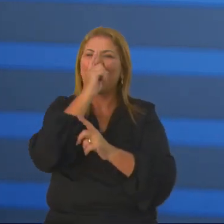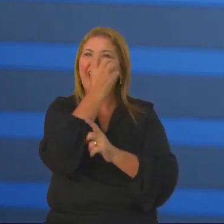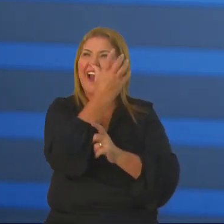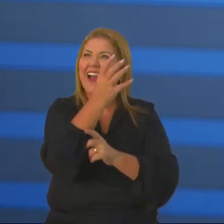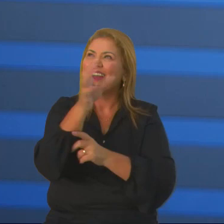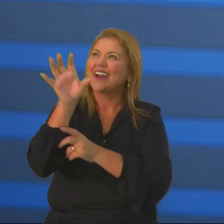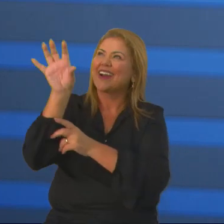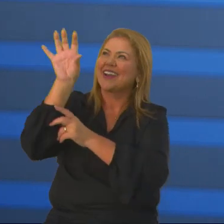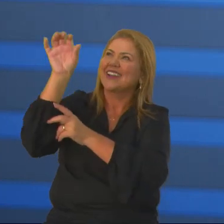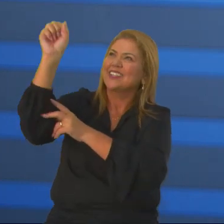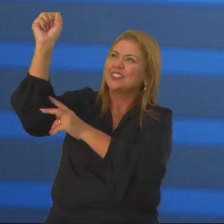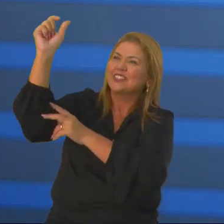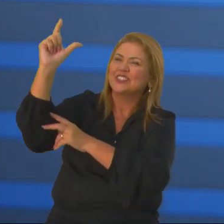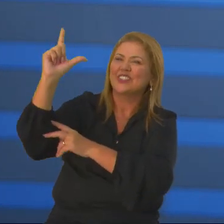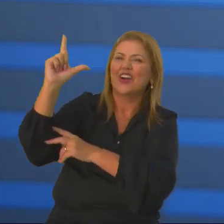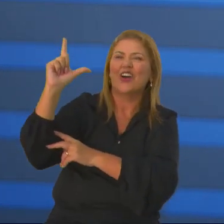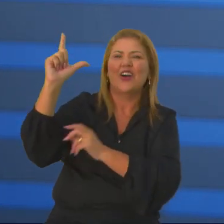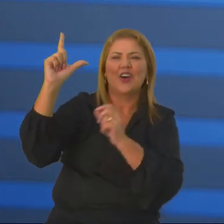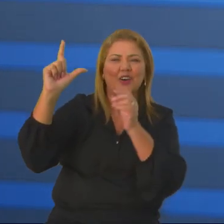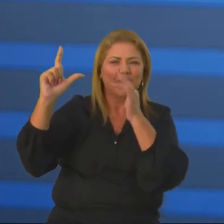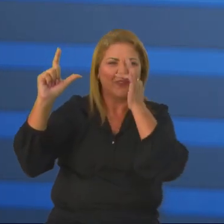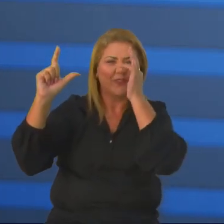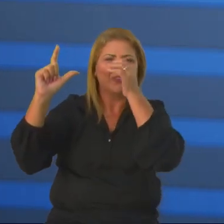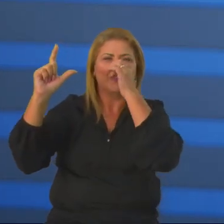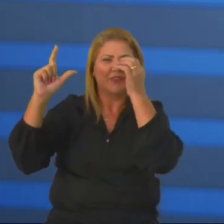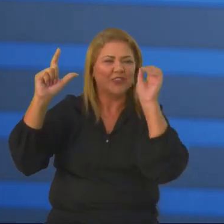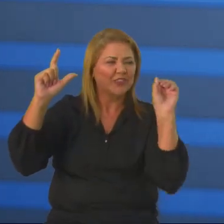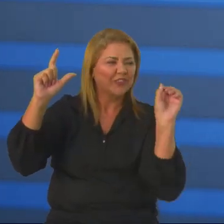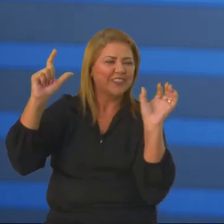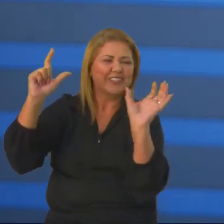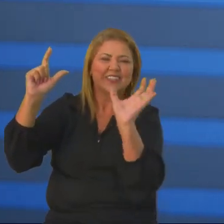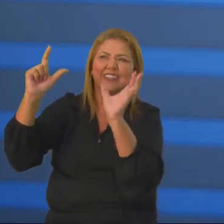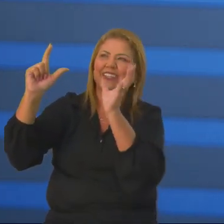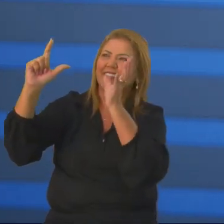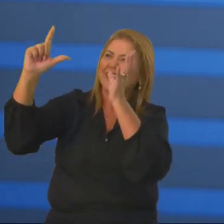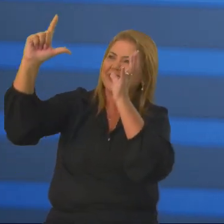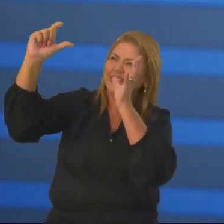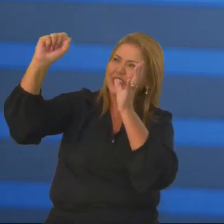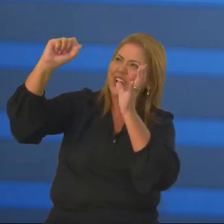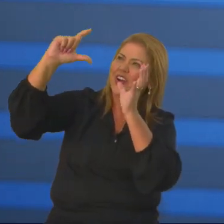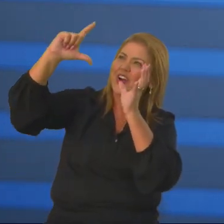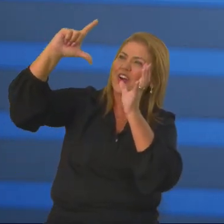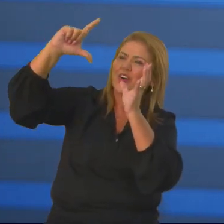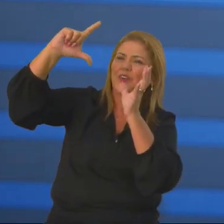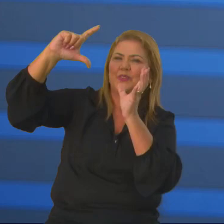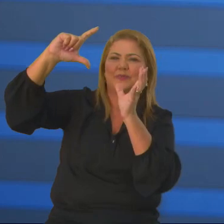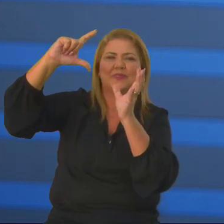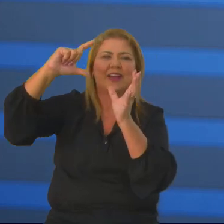como um girassol. Como um girassol